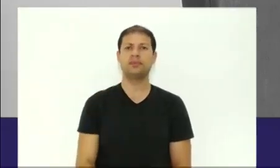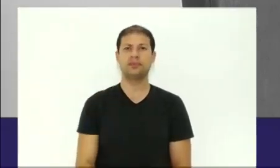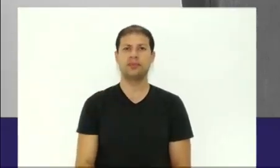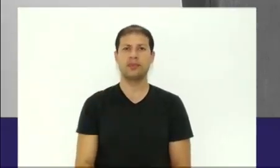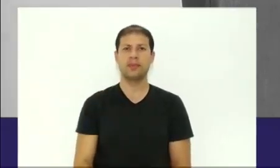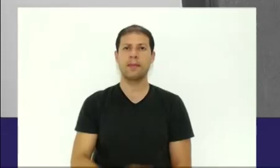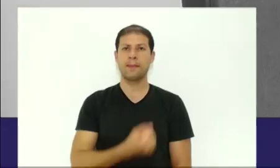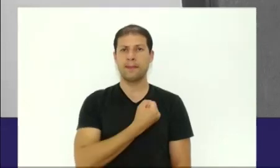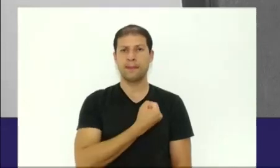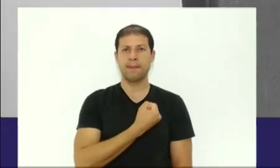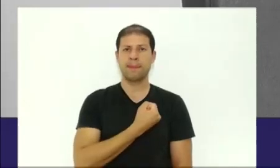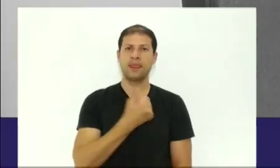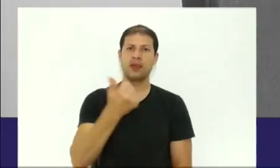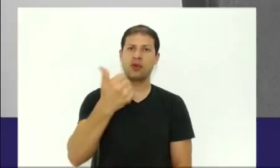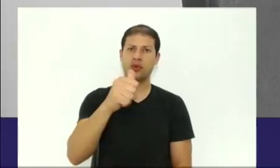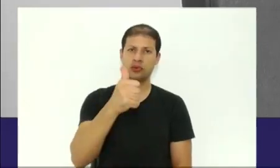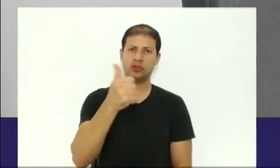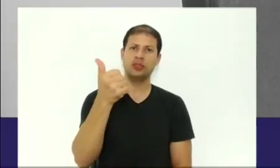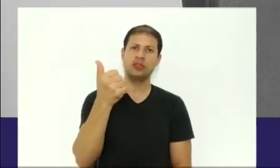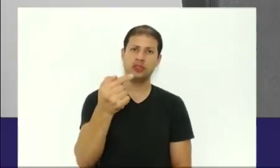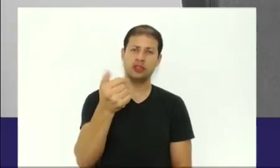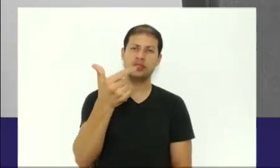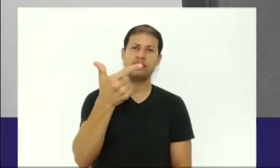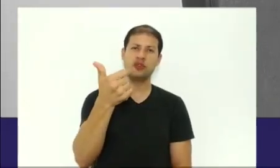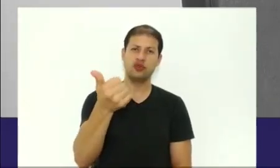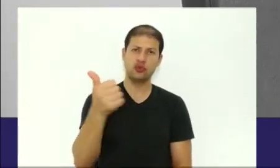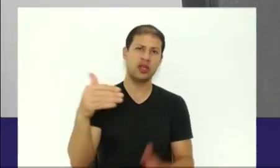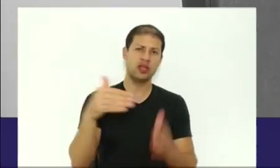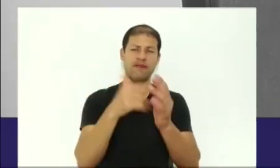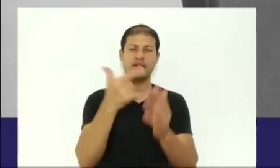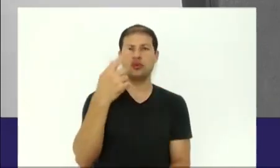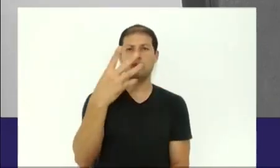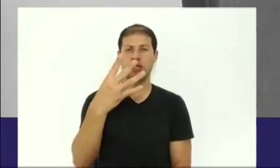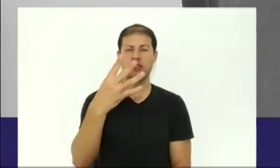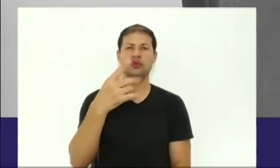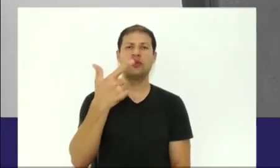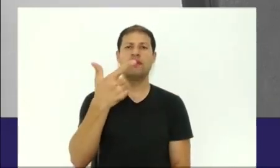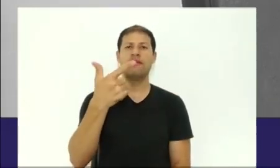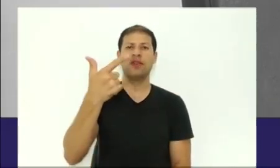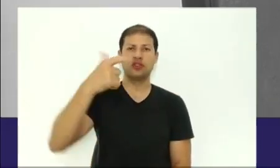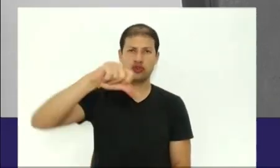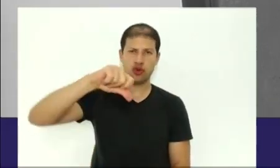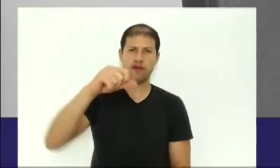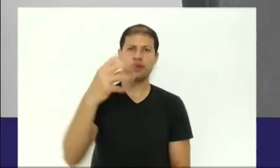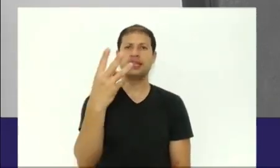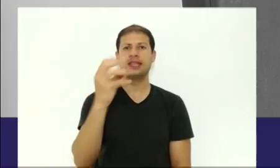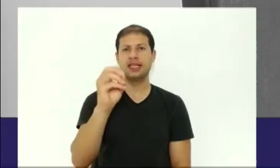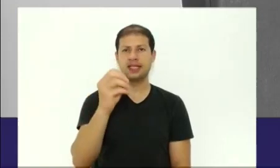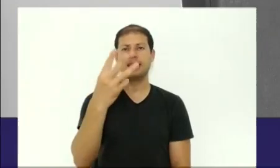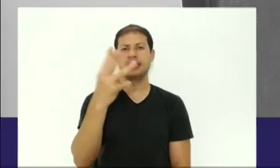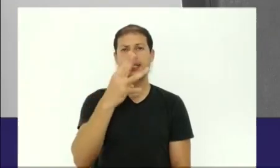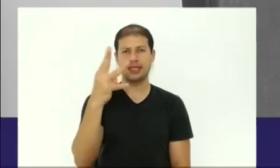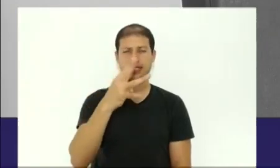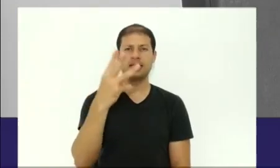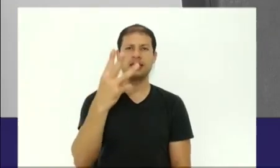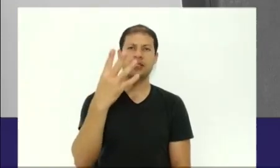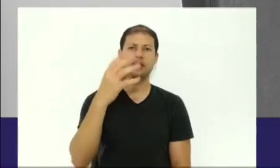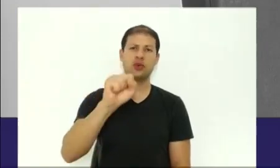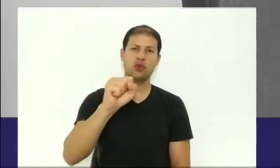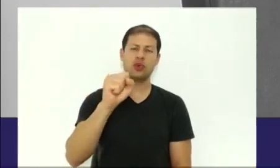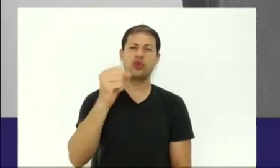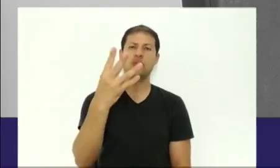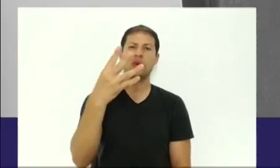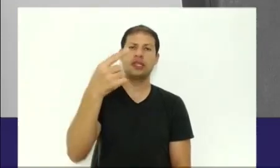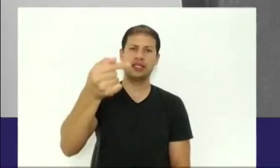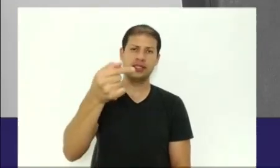Números 11, 17, 21 ao 24, 29, 30, 33, 38 e